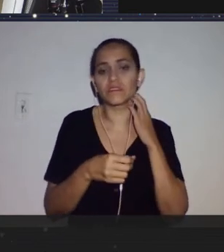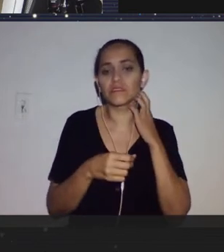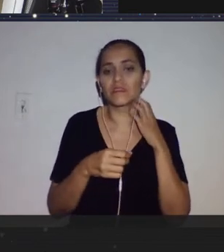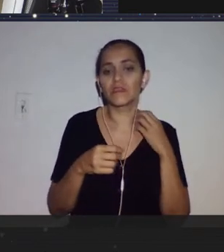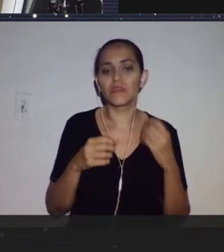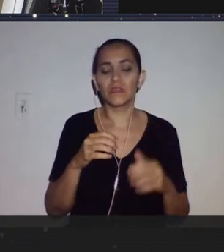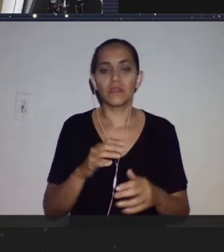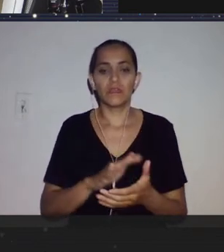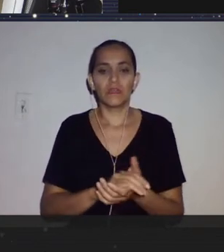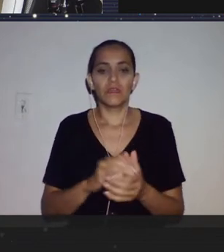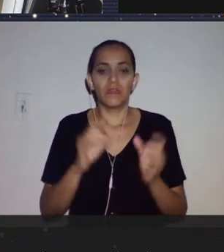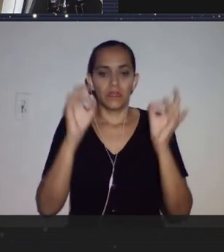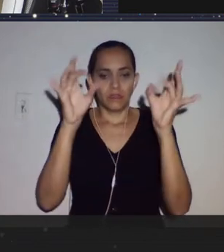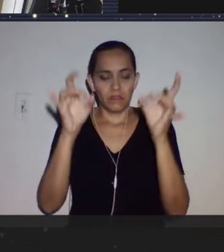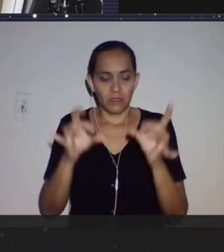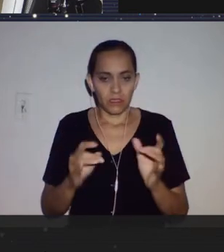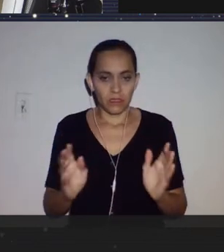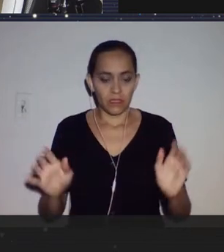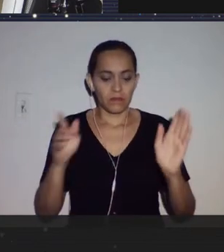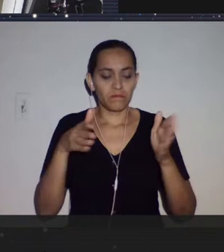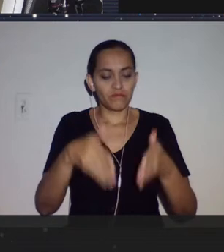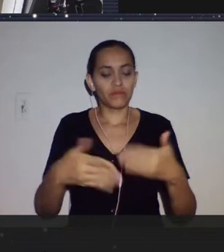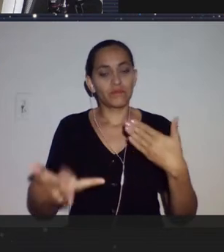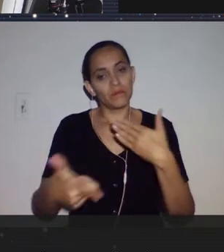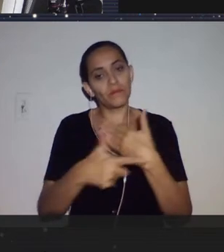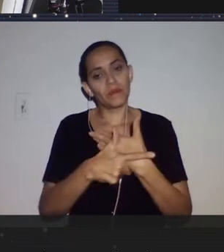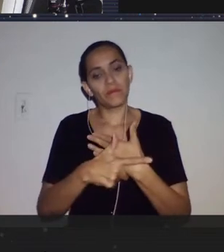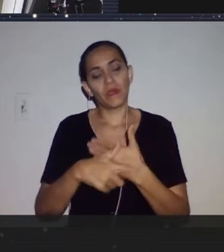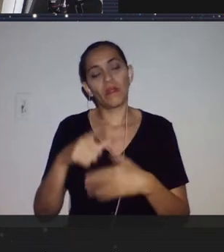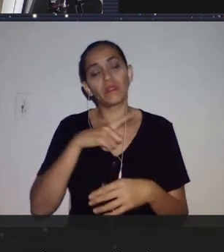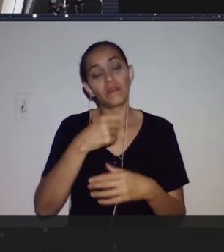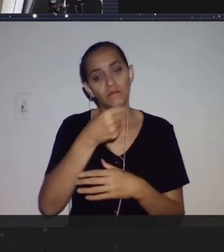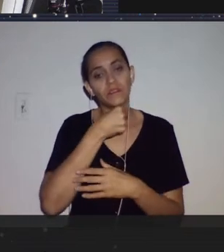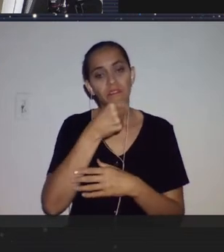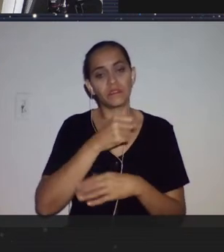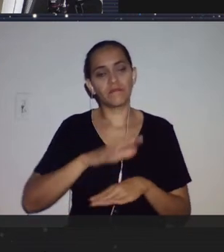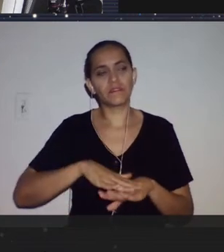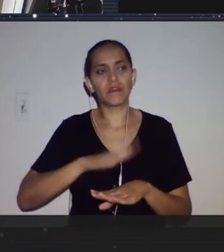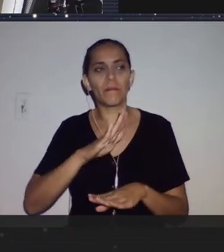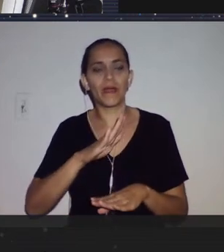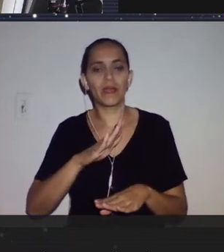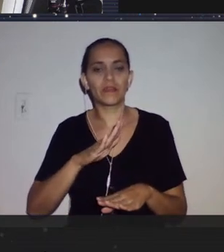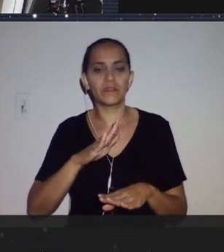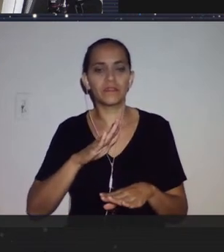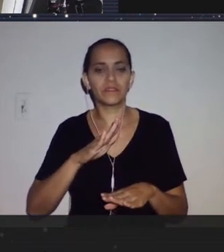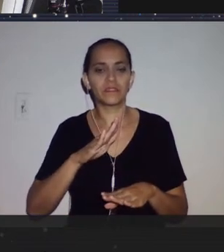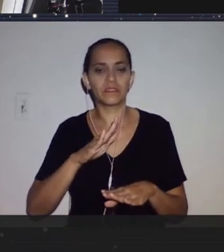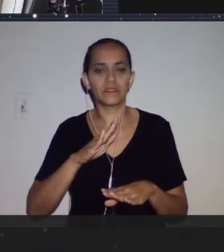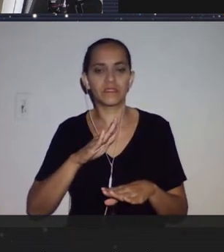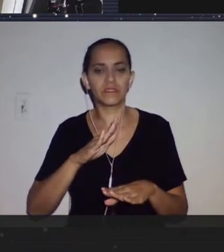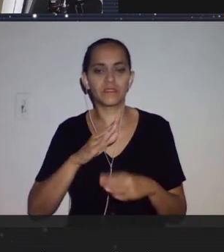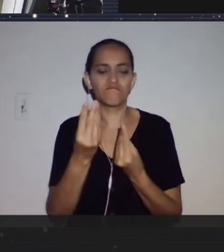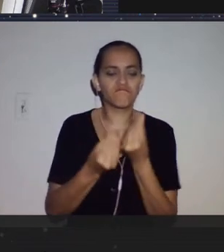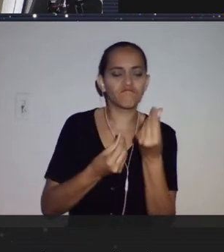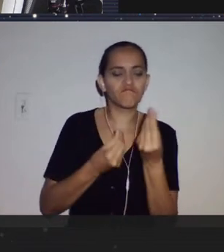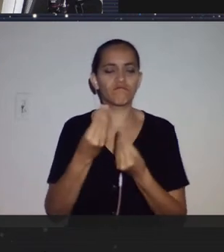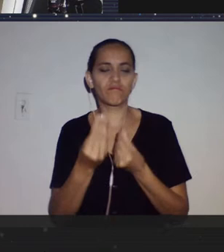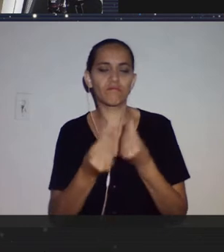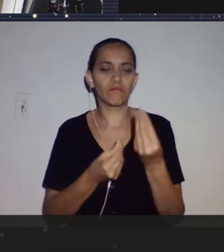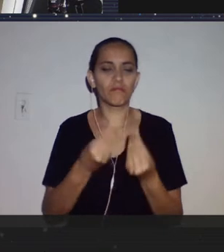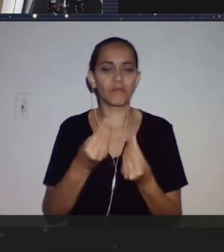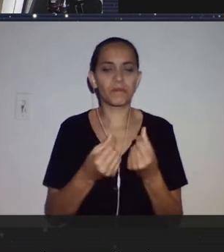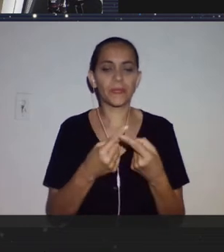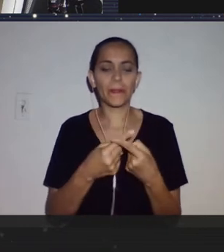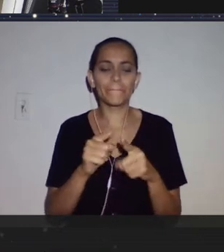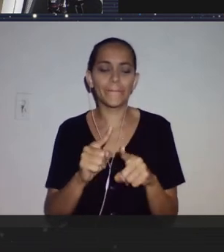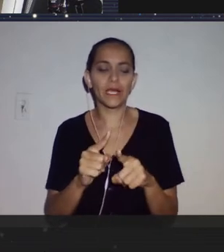cargo, pode ter essas outras entrevistas mais técnicas, digamos, para aquele domínio. Para estágios,